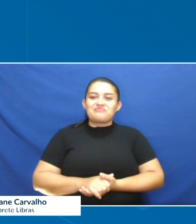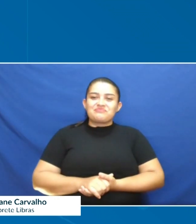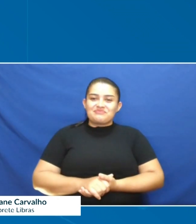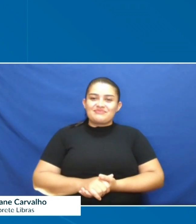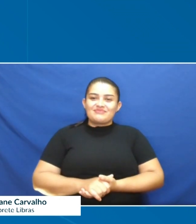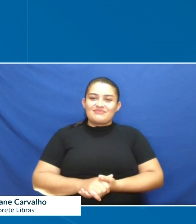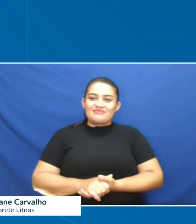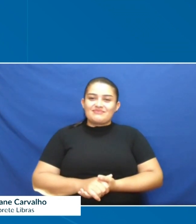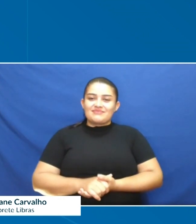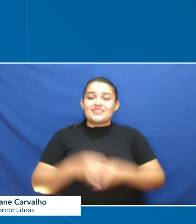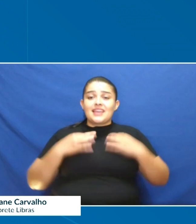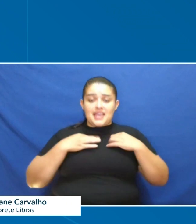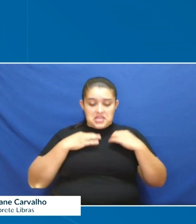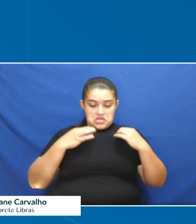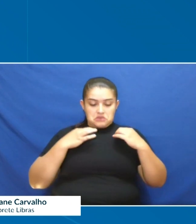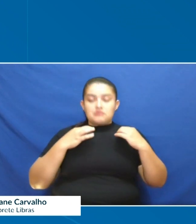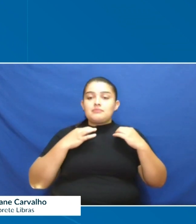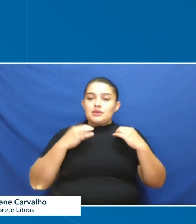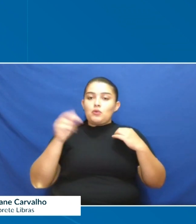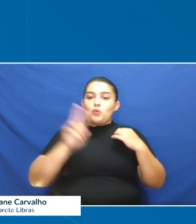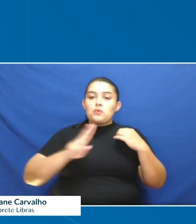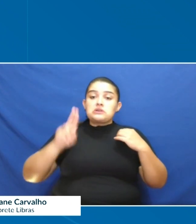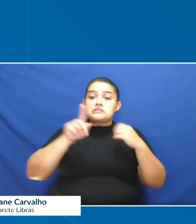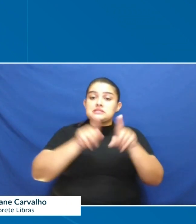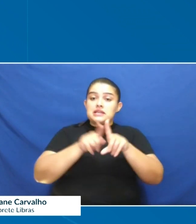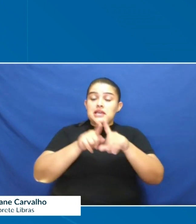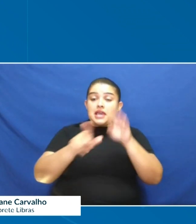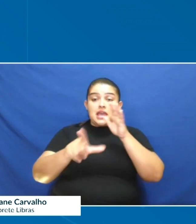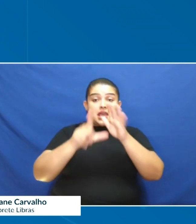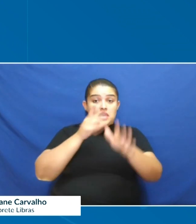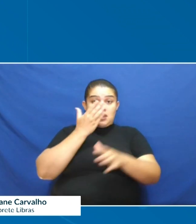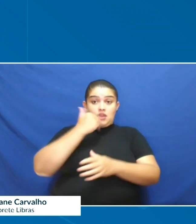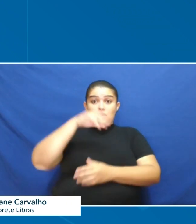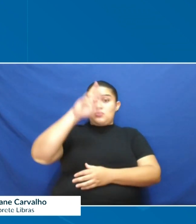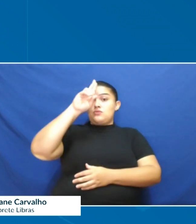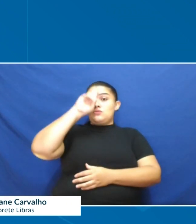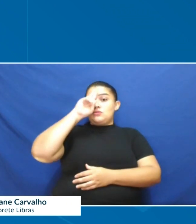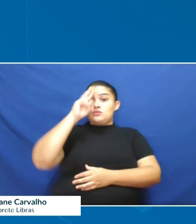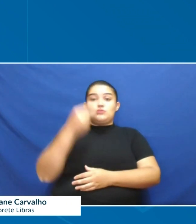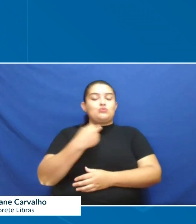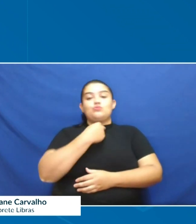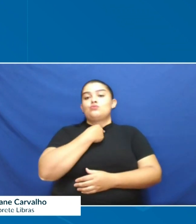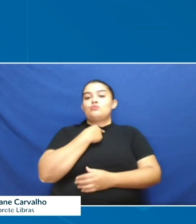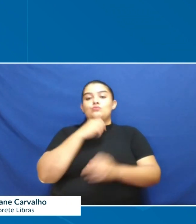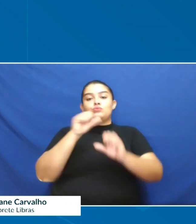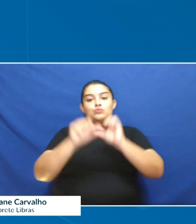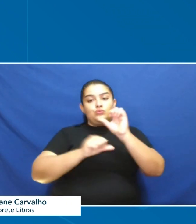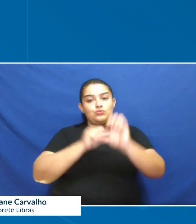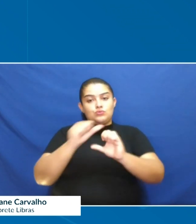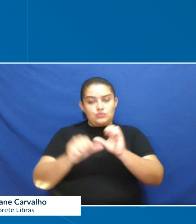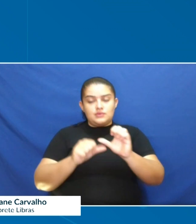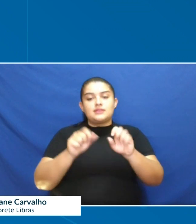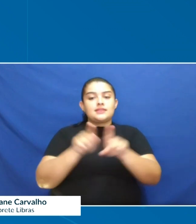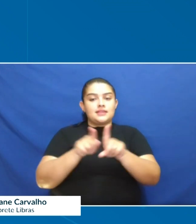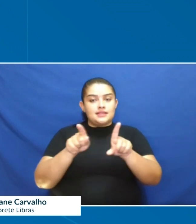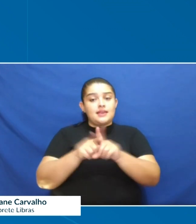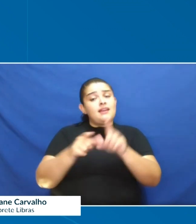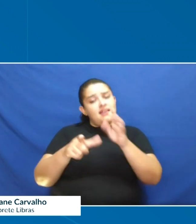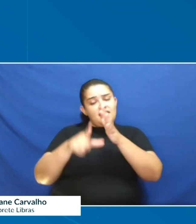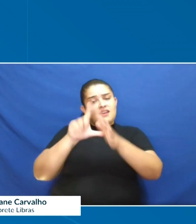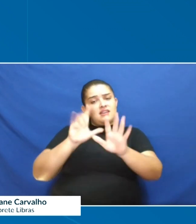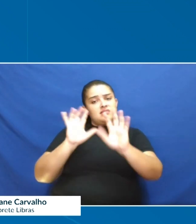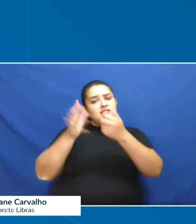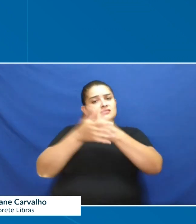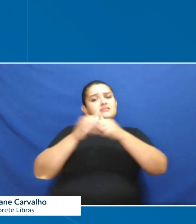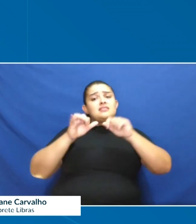são as camisetas, que antes de você sair para almoçar, você tem que trocar sua camiseta. Isso até antes da pandemia, porque você não